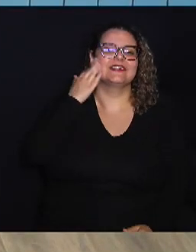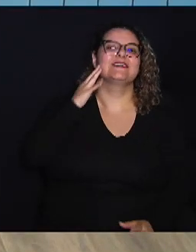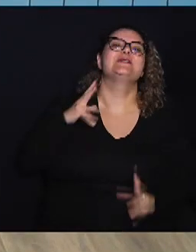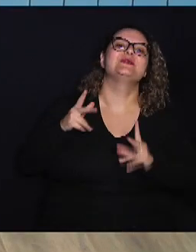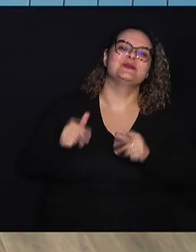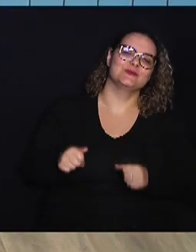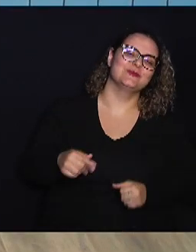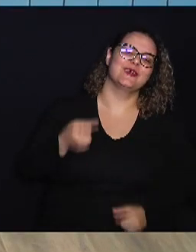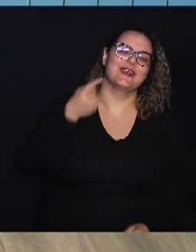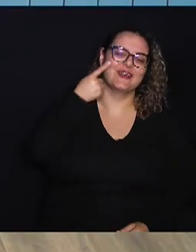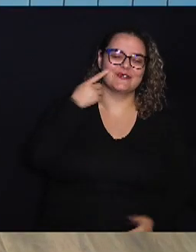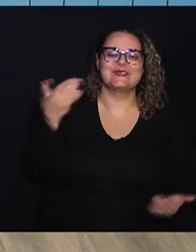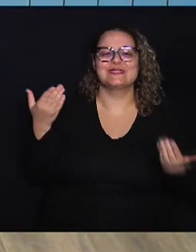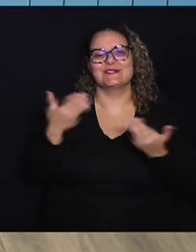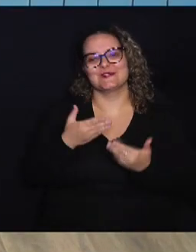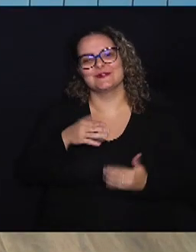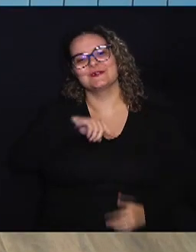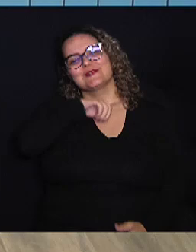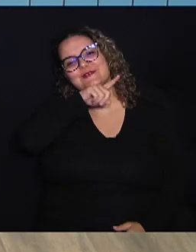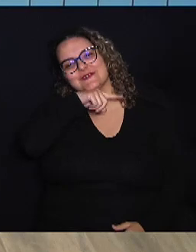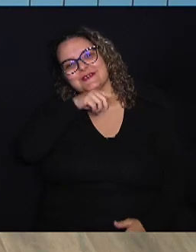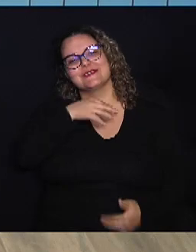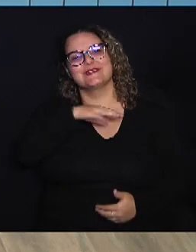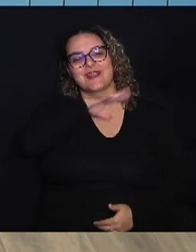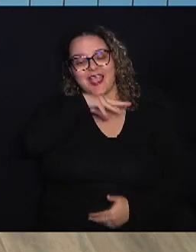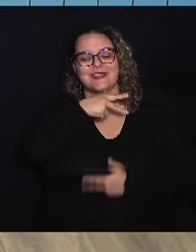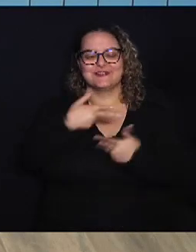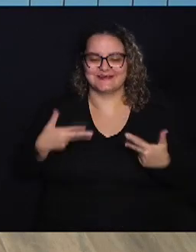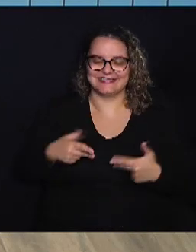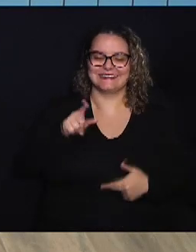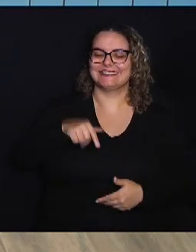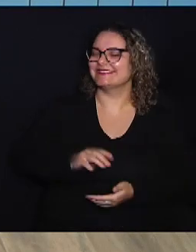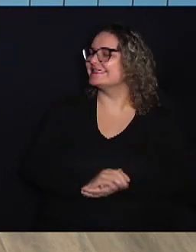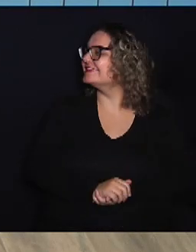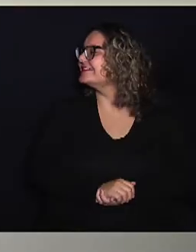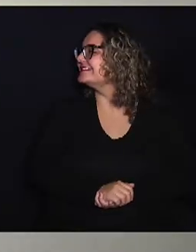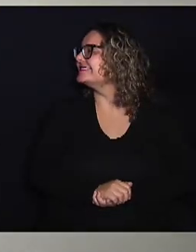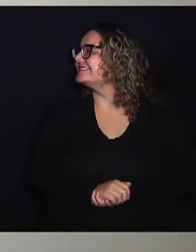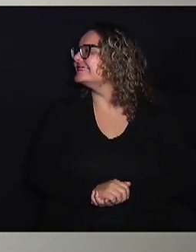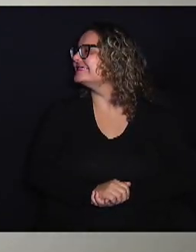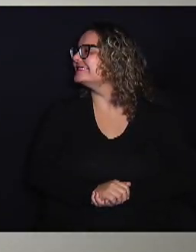tudo, acompanhe a partir de agora o nosso quadro É o Bicho.